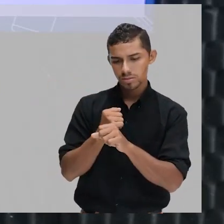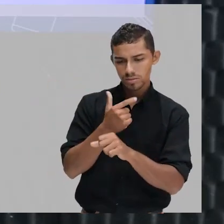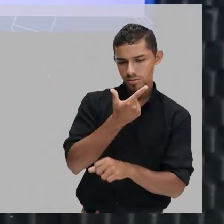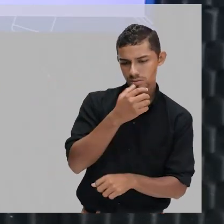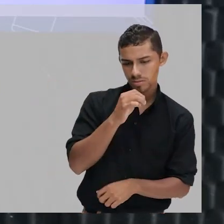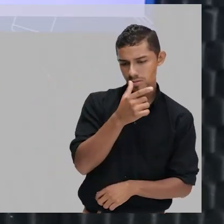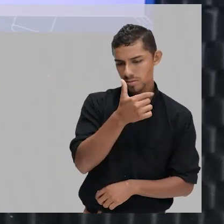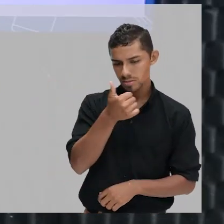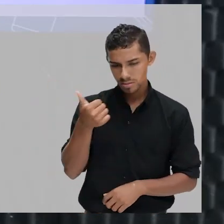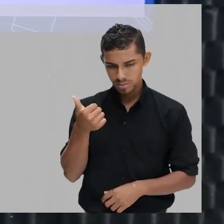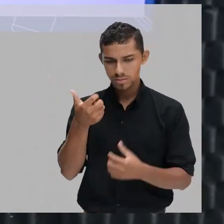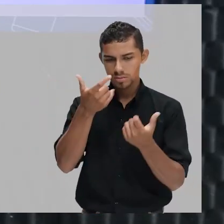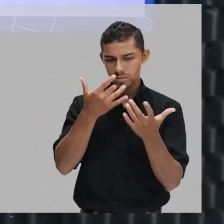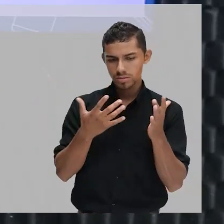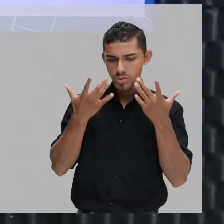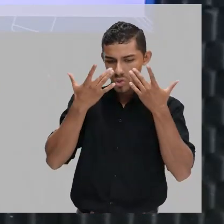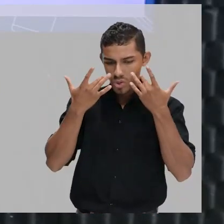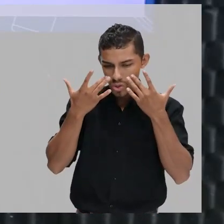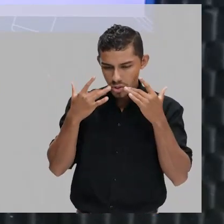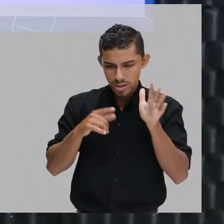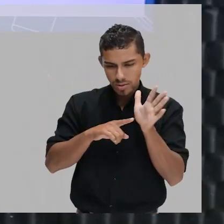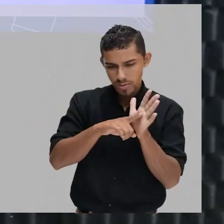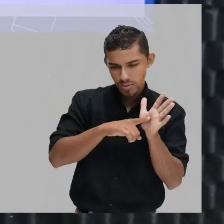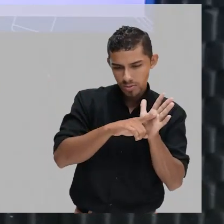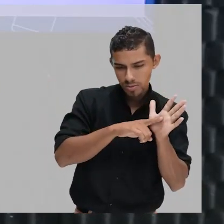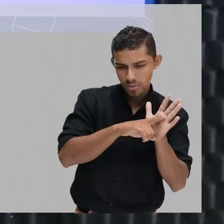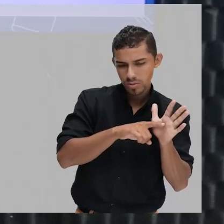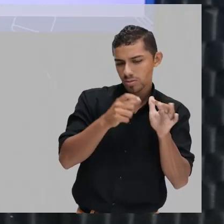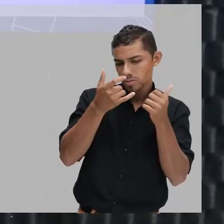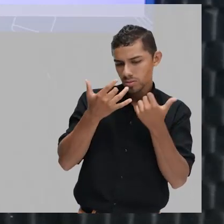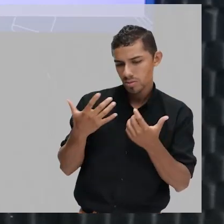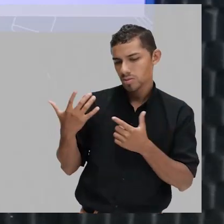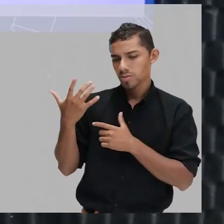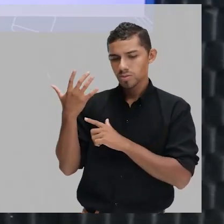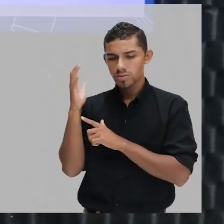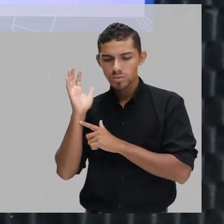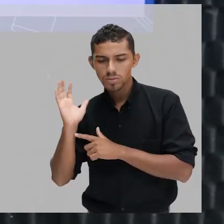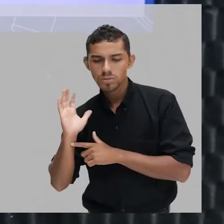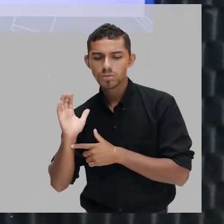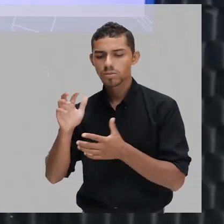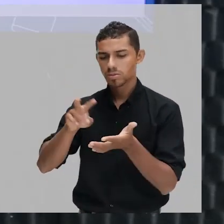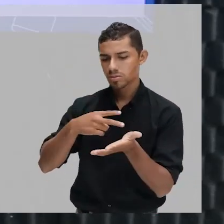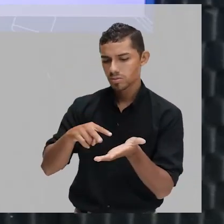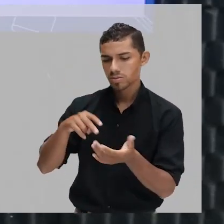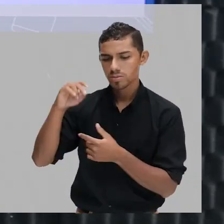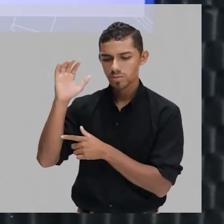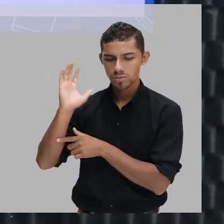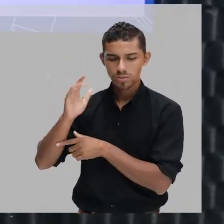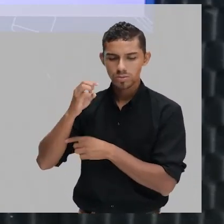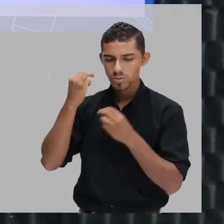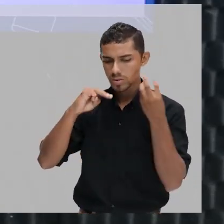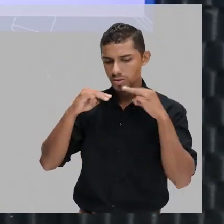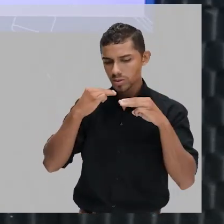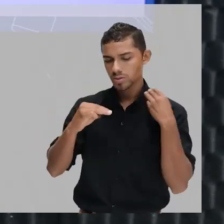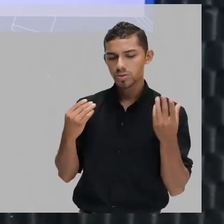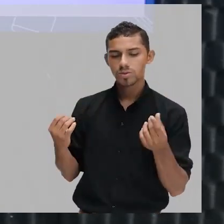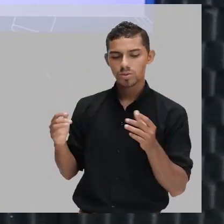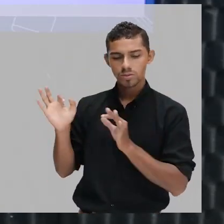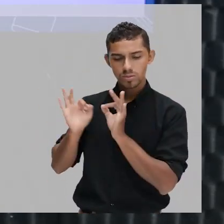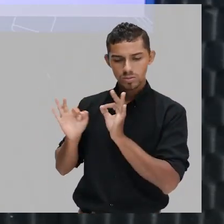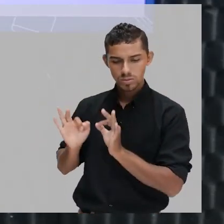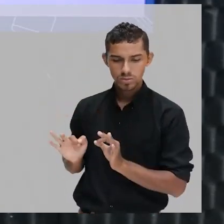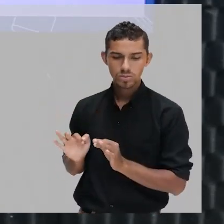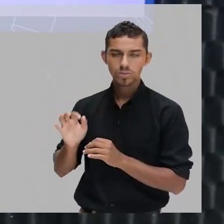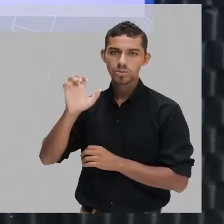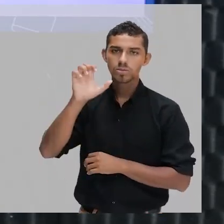sombra, o stop motion e com as pesquisas, uma interface entre teatro, dança, cinema, música, robótica e escultura cinética. A escultura cinética, nós temos uma aula